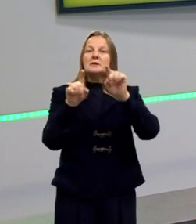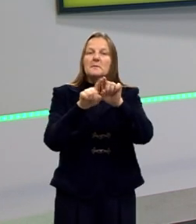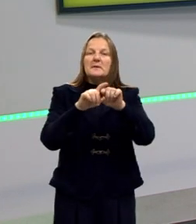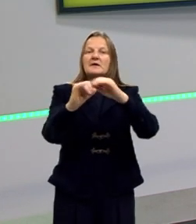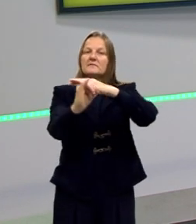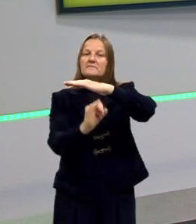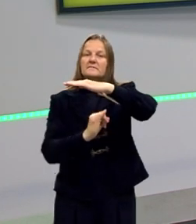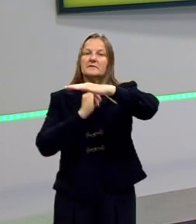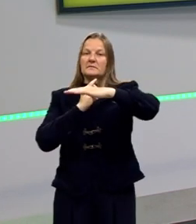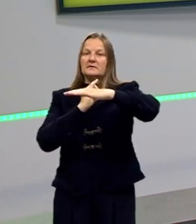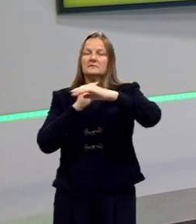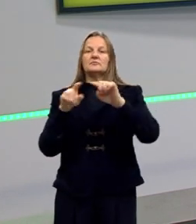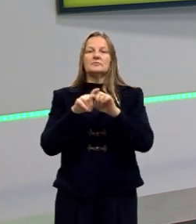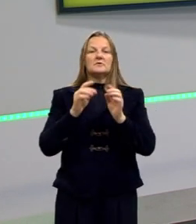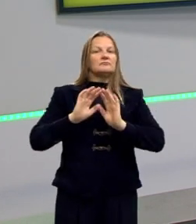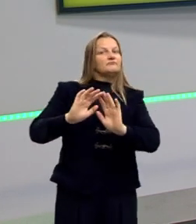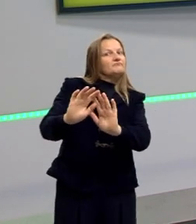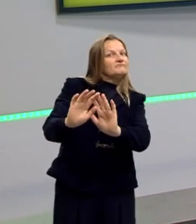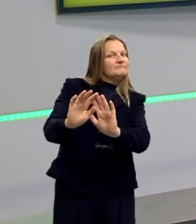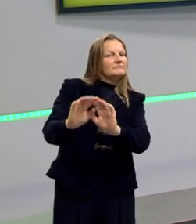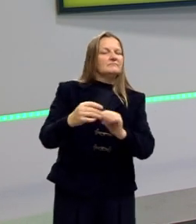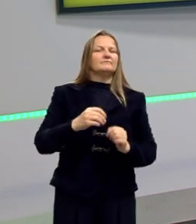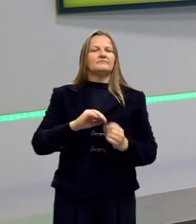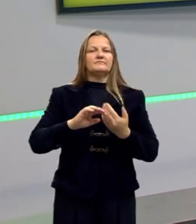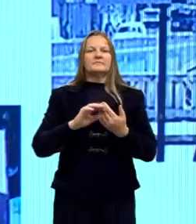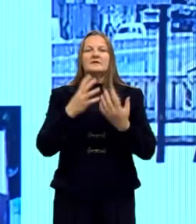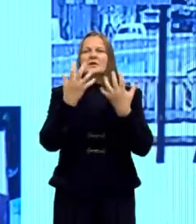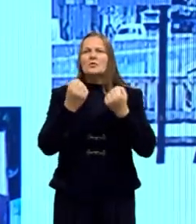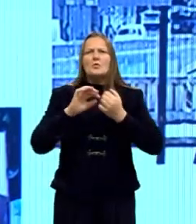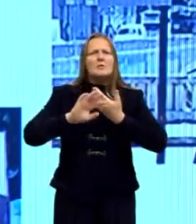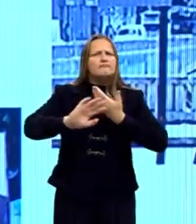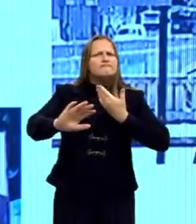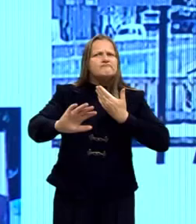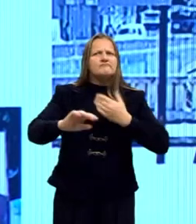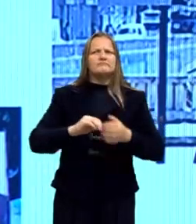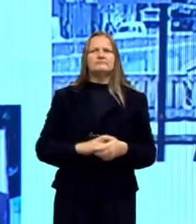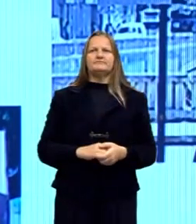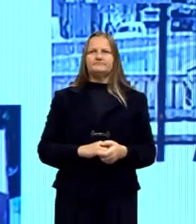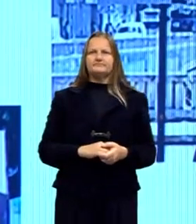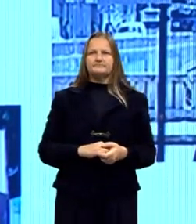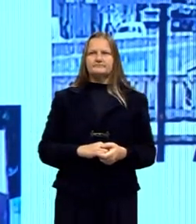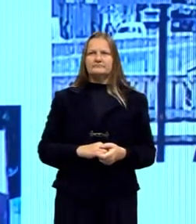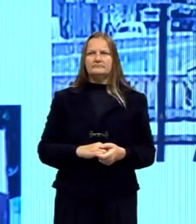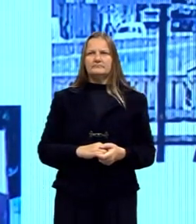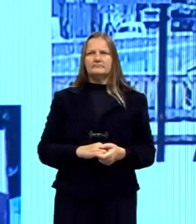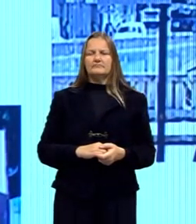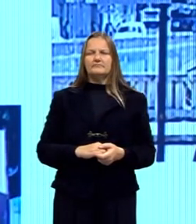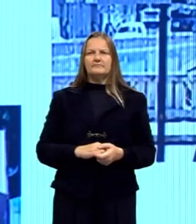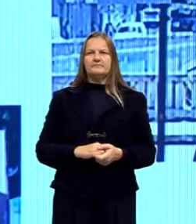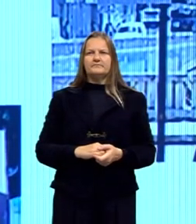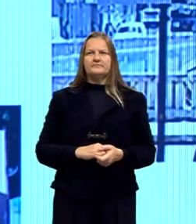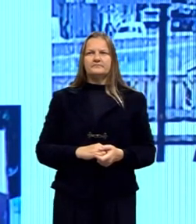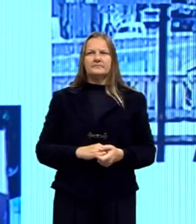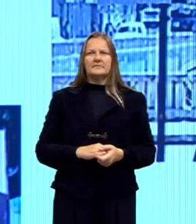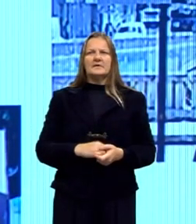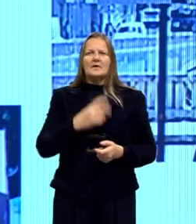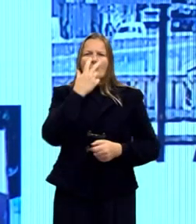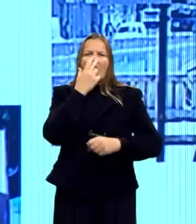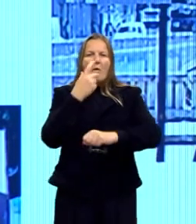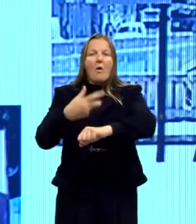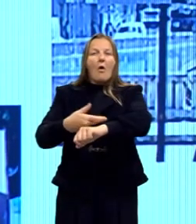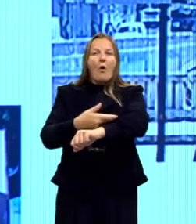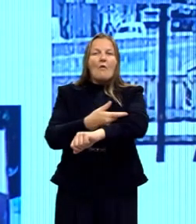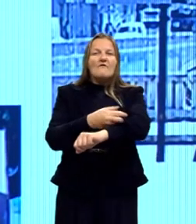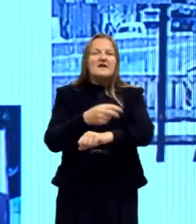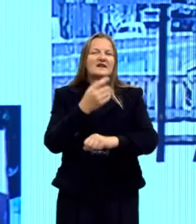basta né de abuso colocando ali a questão das das ovelhas né